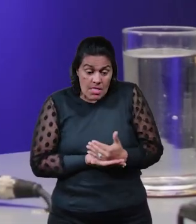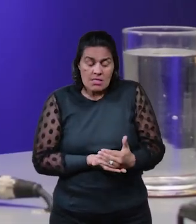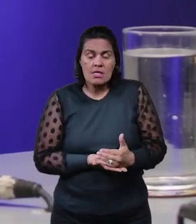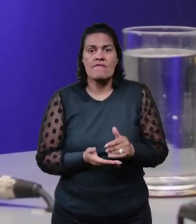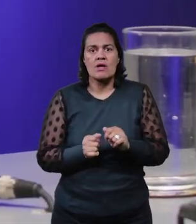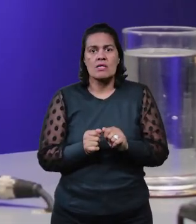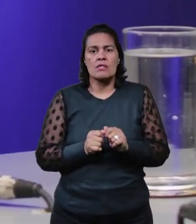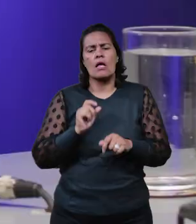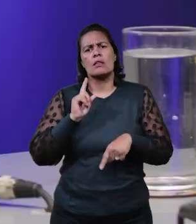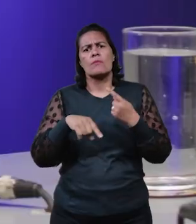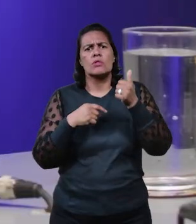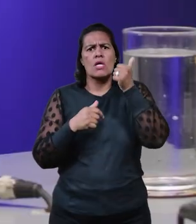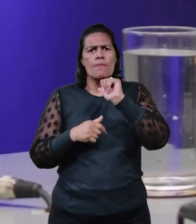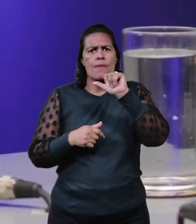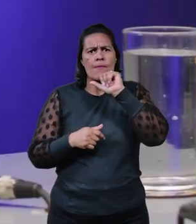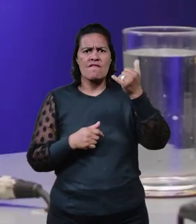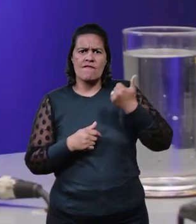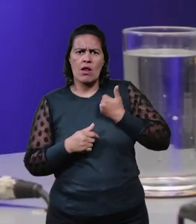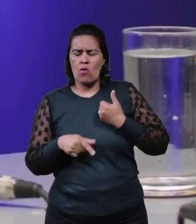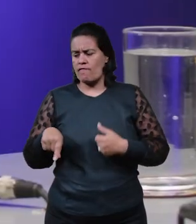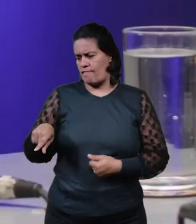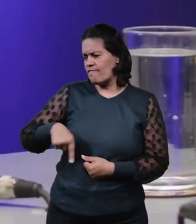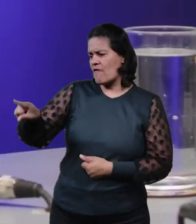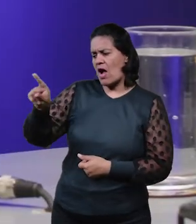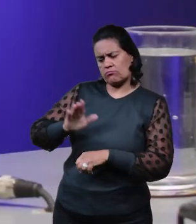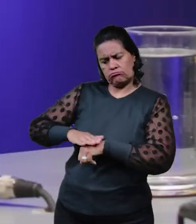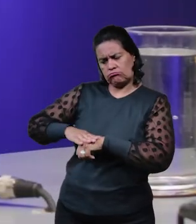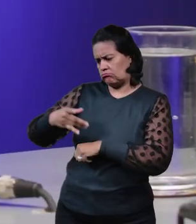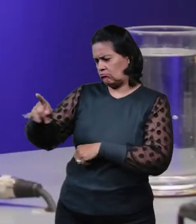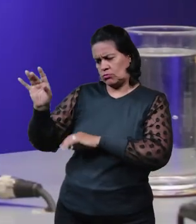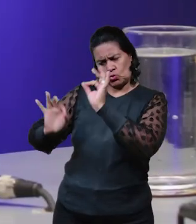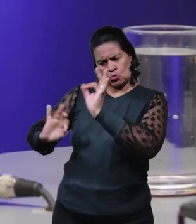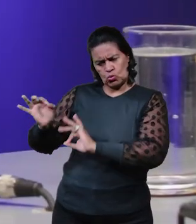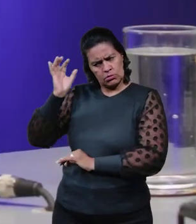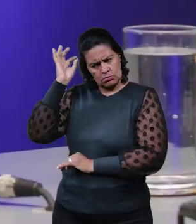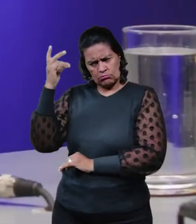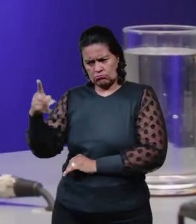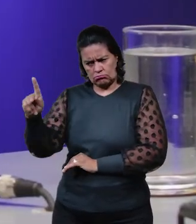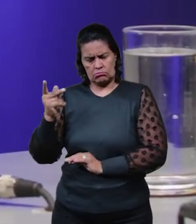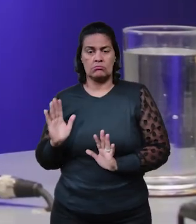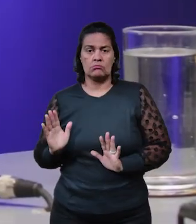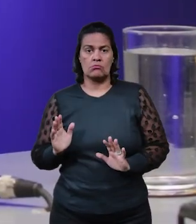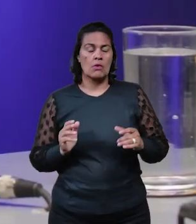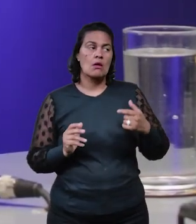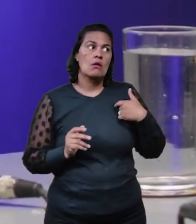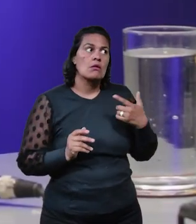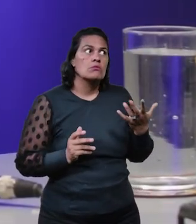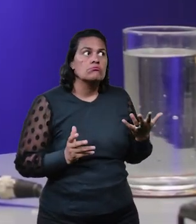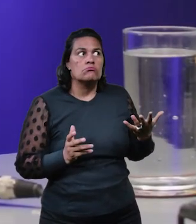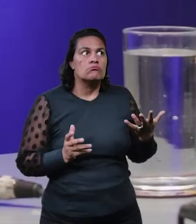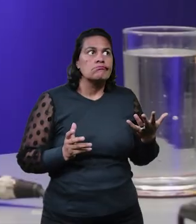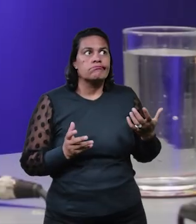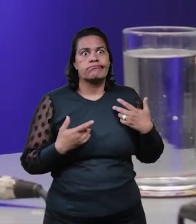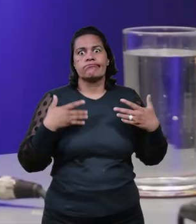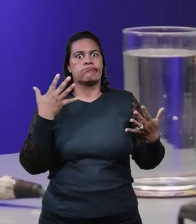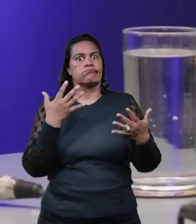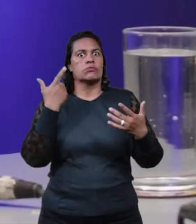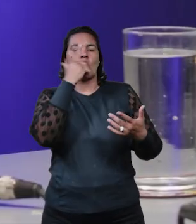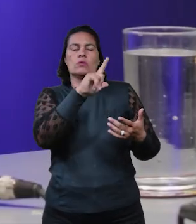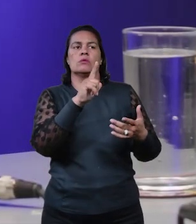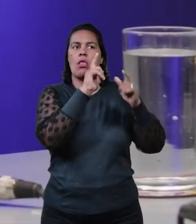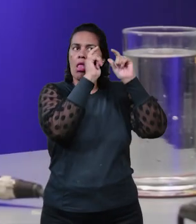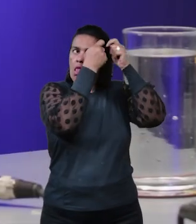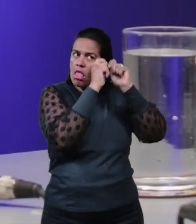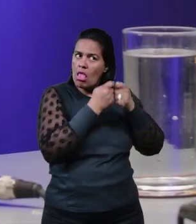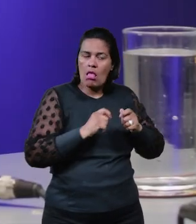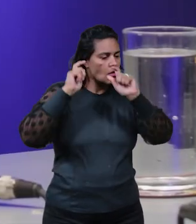que era para eu passar a cuidar do meu cabelo sozinha, eu recorri às tranças como uma forma de proteger